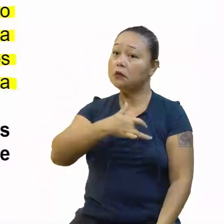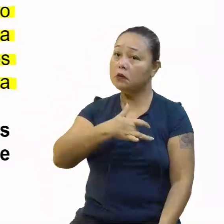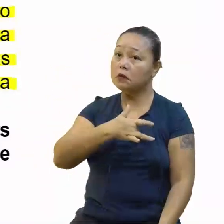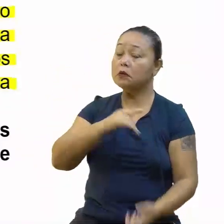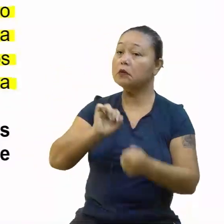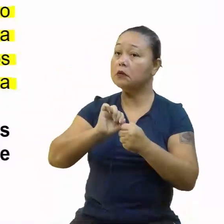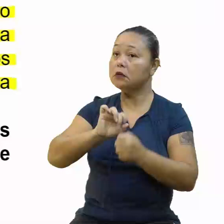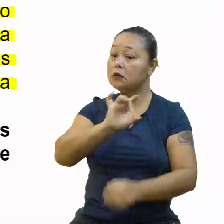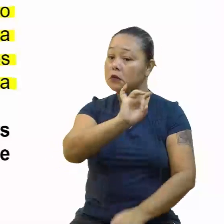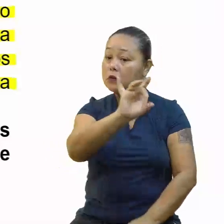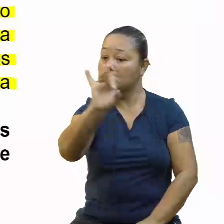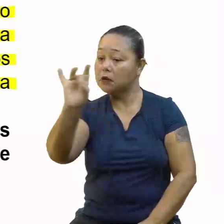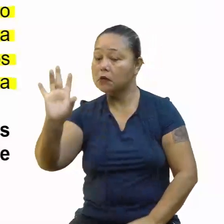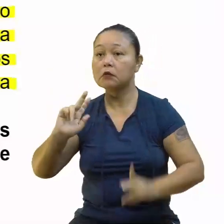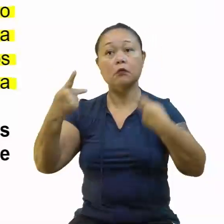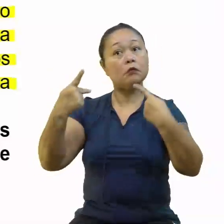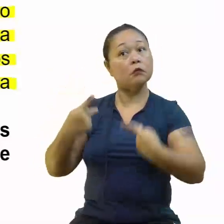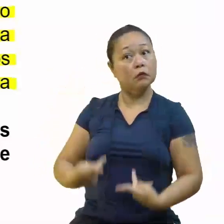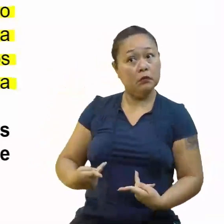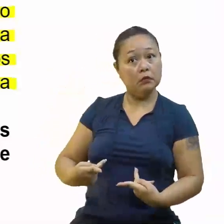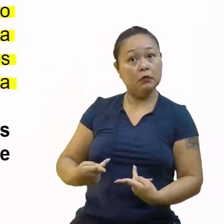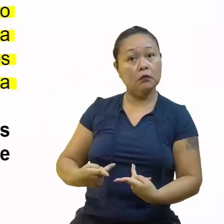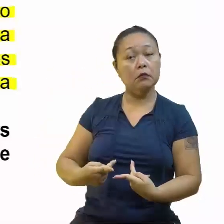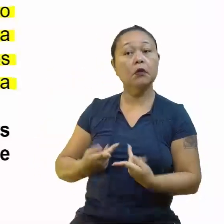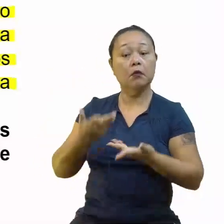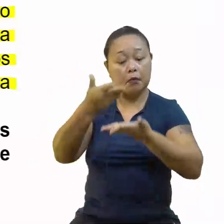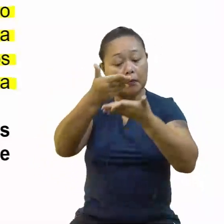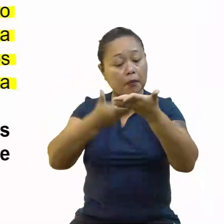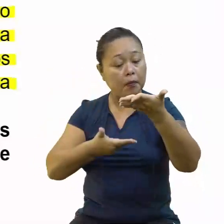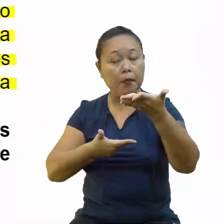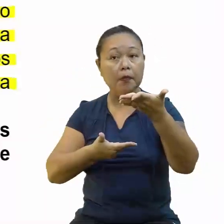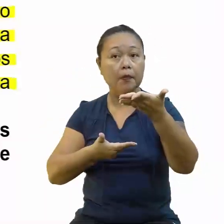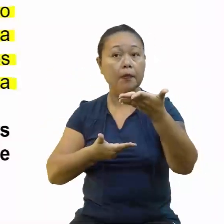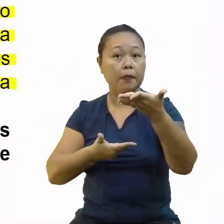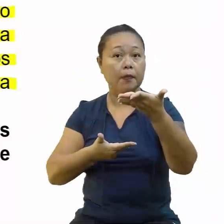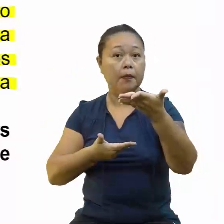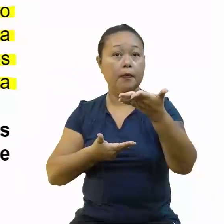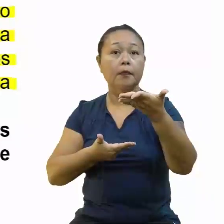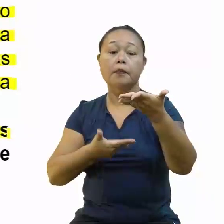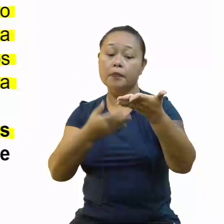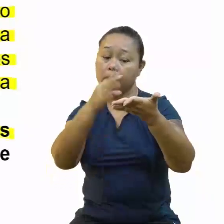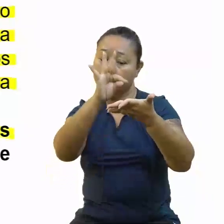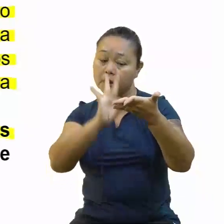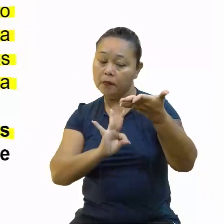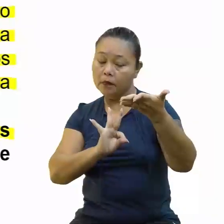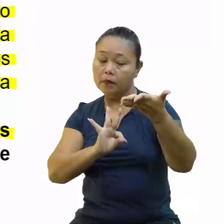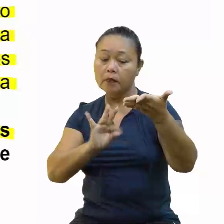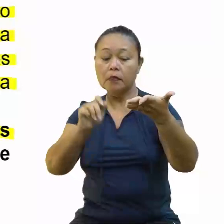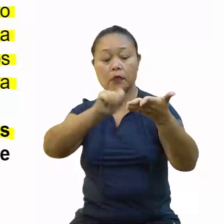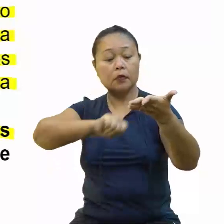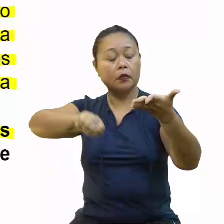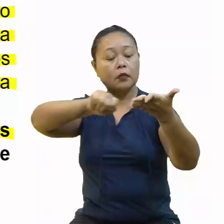humano. Então, baseado no texto, disserte sobre as doenças